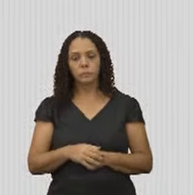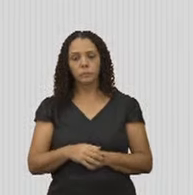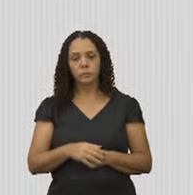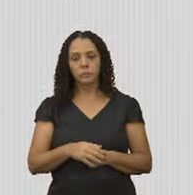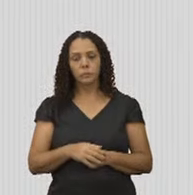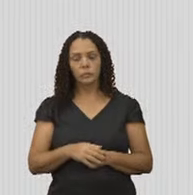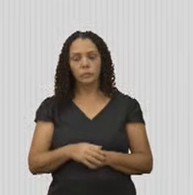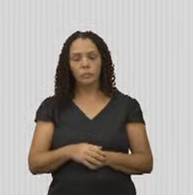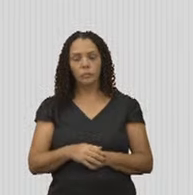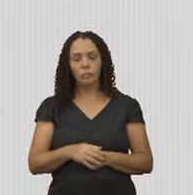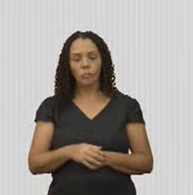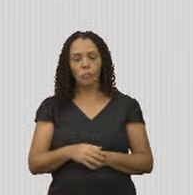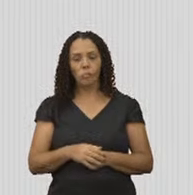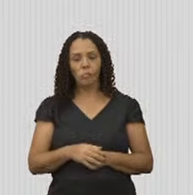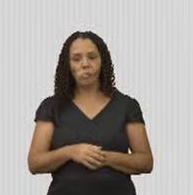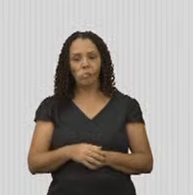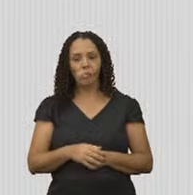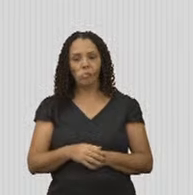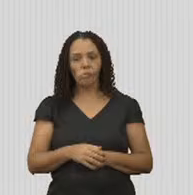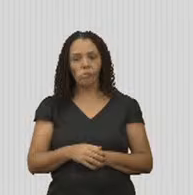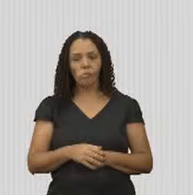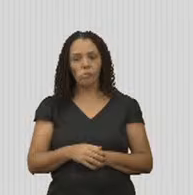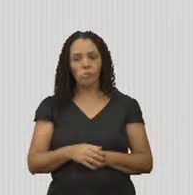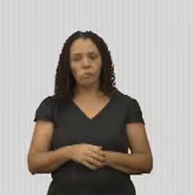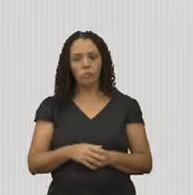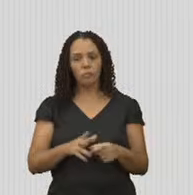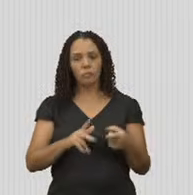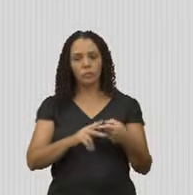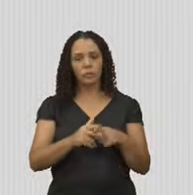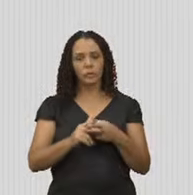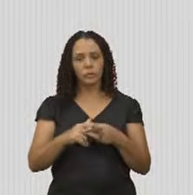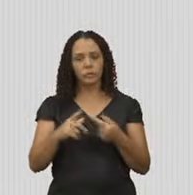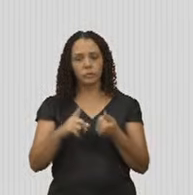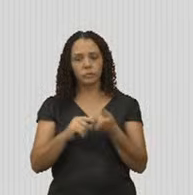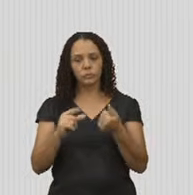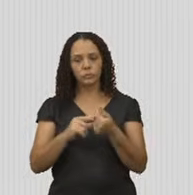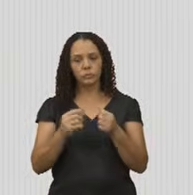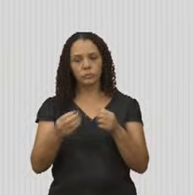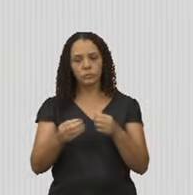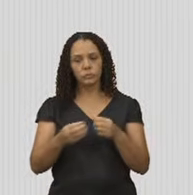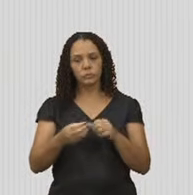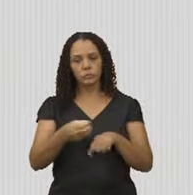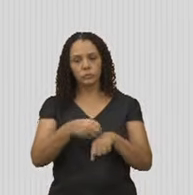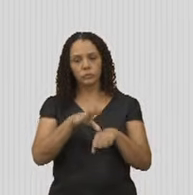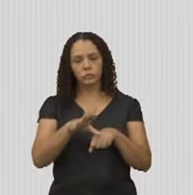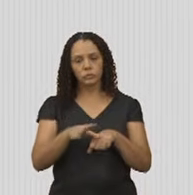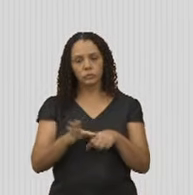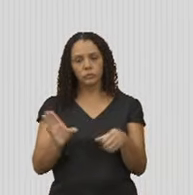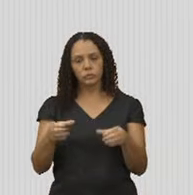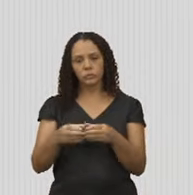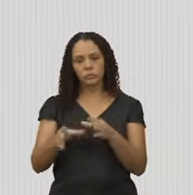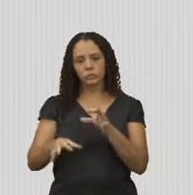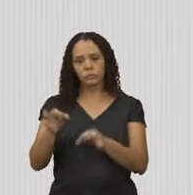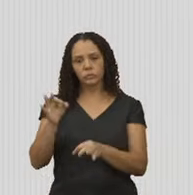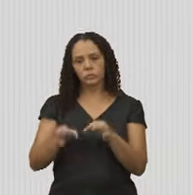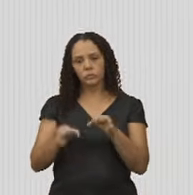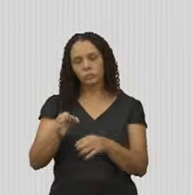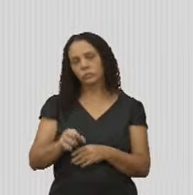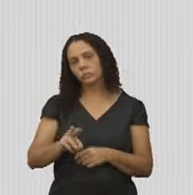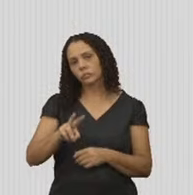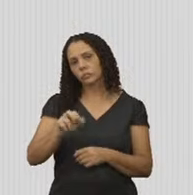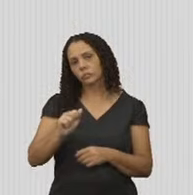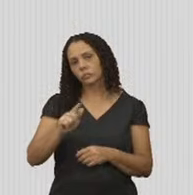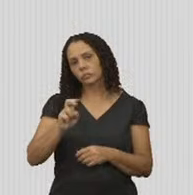2º, né? Reordenando os demais artigos, que foi uma indicação do jurídico desta casa, na pessoa do Wagner Bácaro,